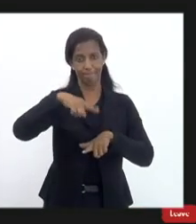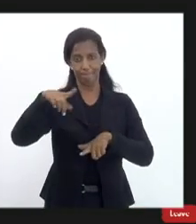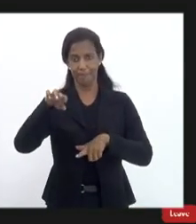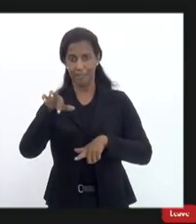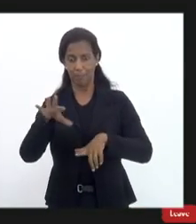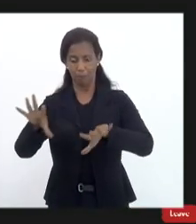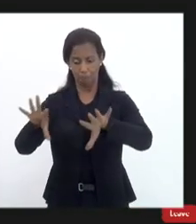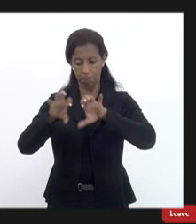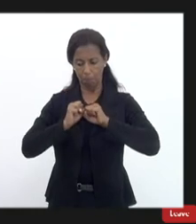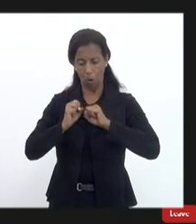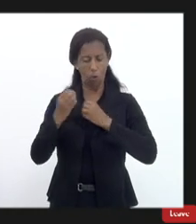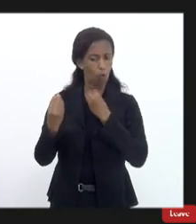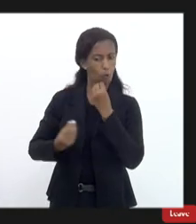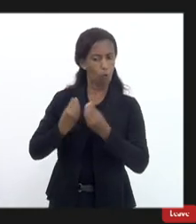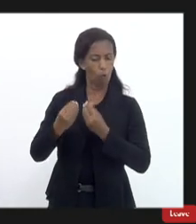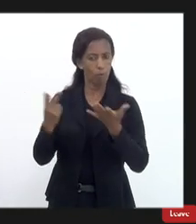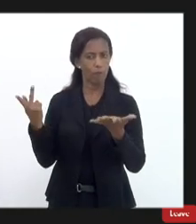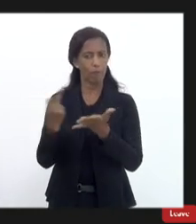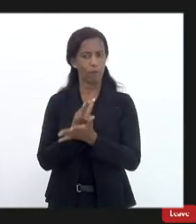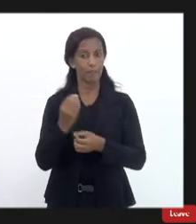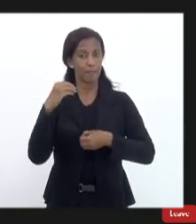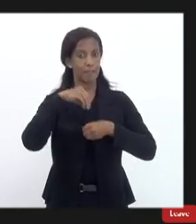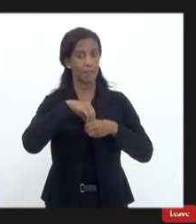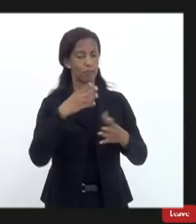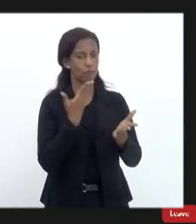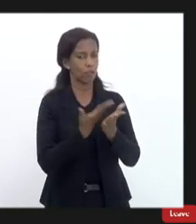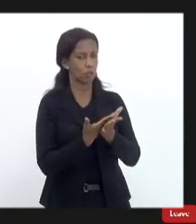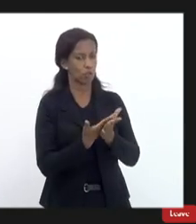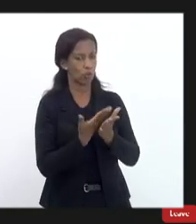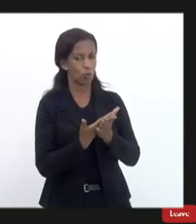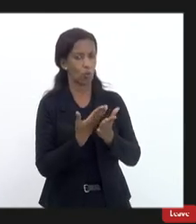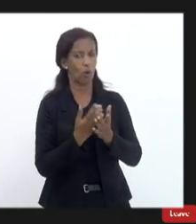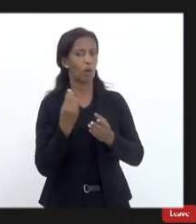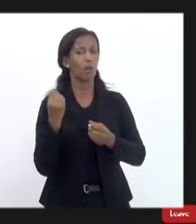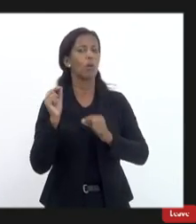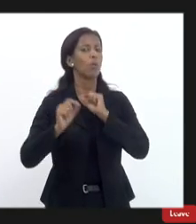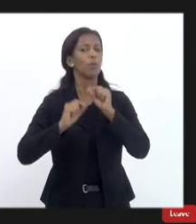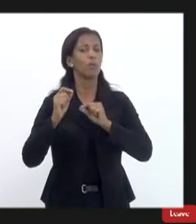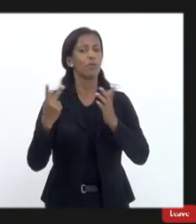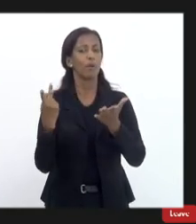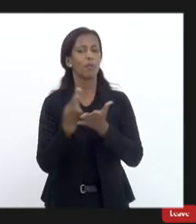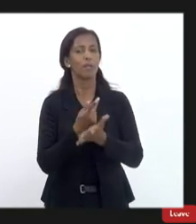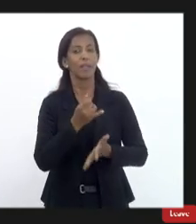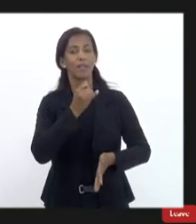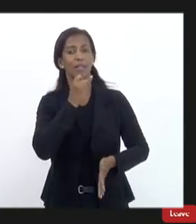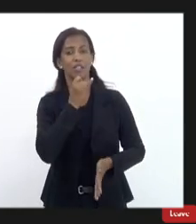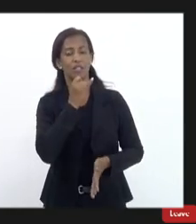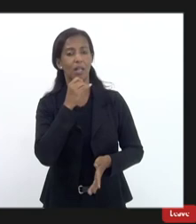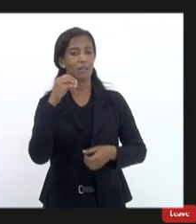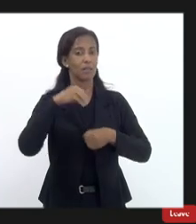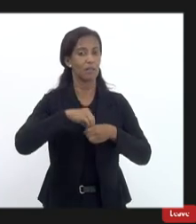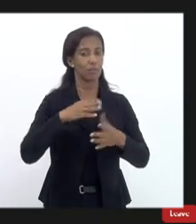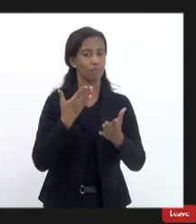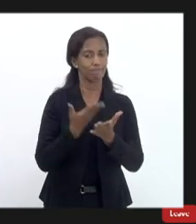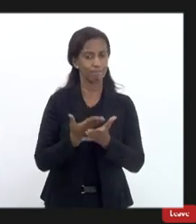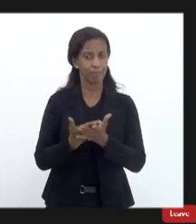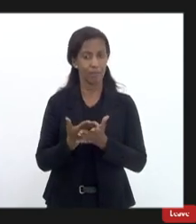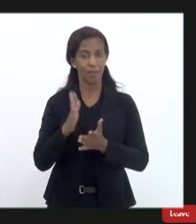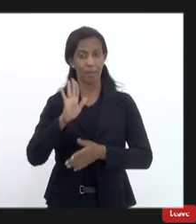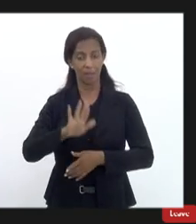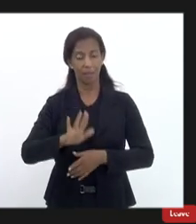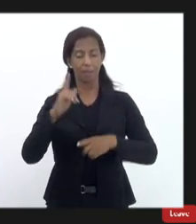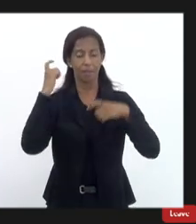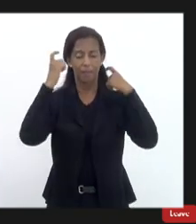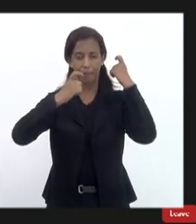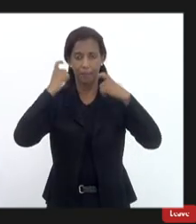enfim, como que vai se dar esse protocolo nas escolas, né? Como que se dá essa testagem aos estudantes, à comunidade escolar. A gente tem preocupação